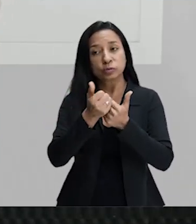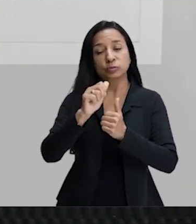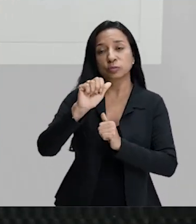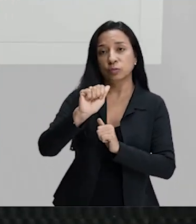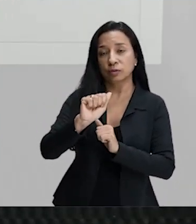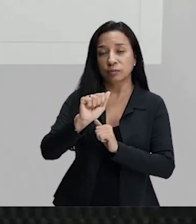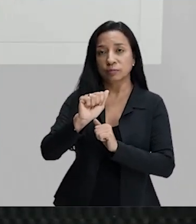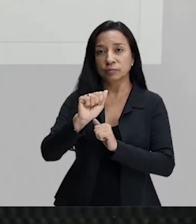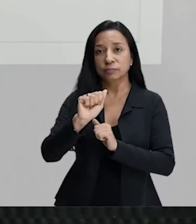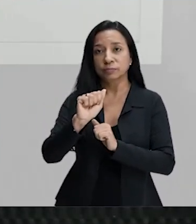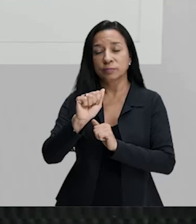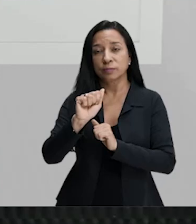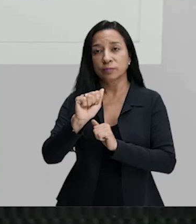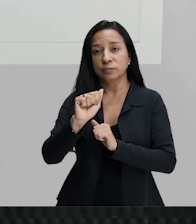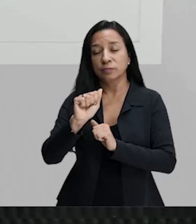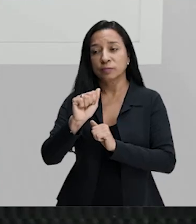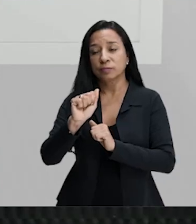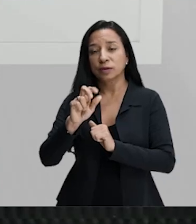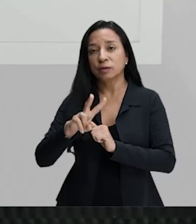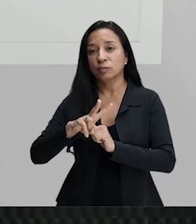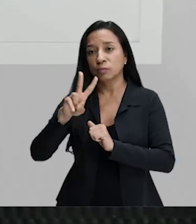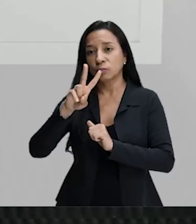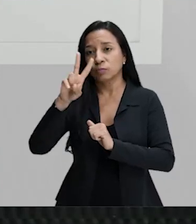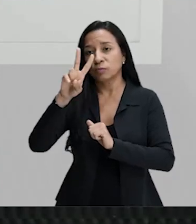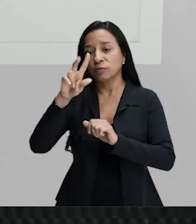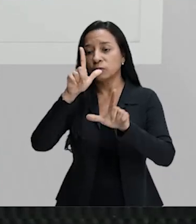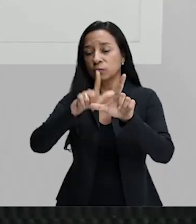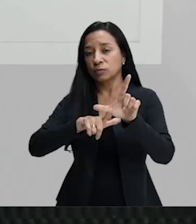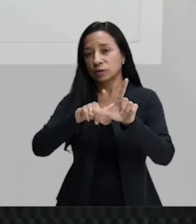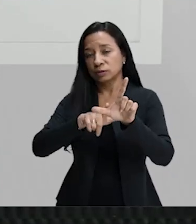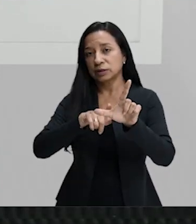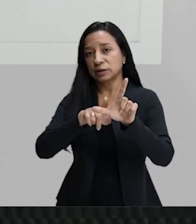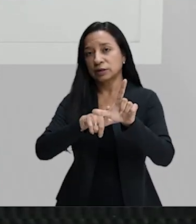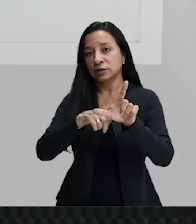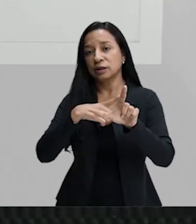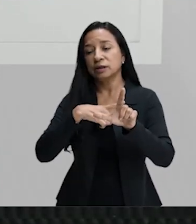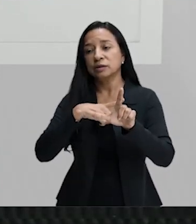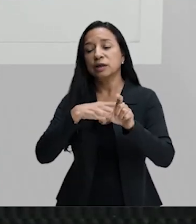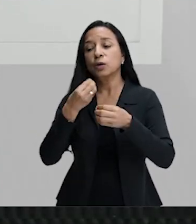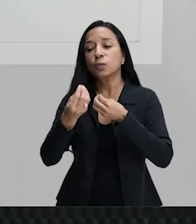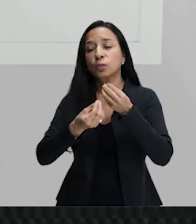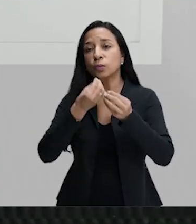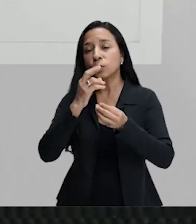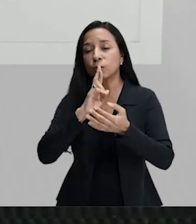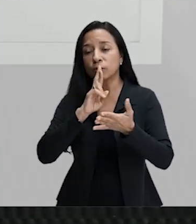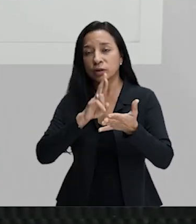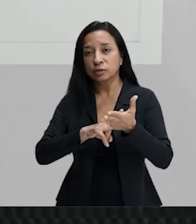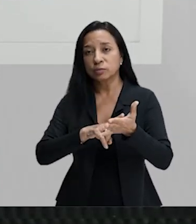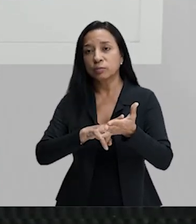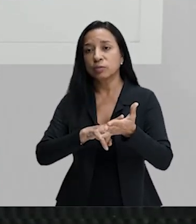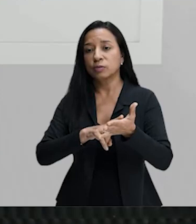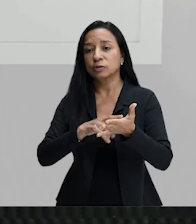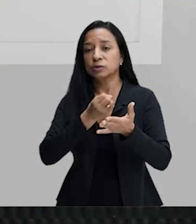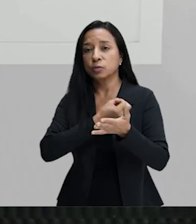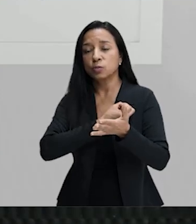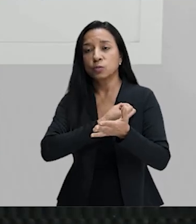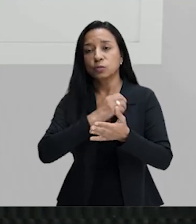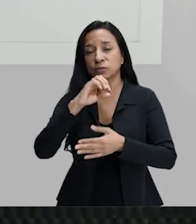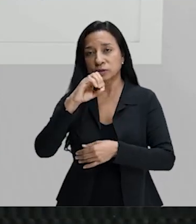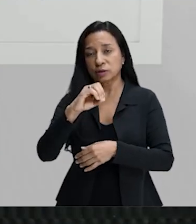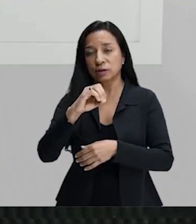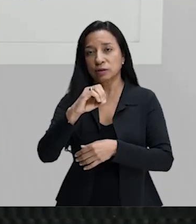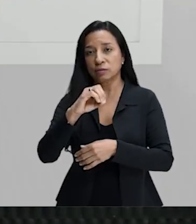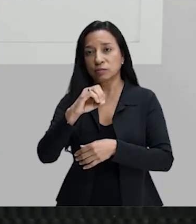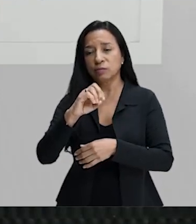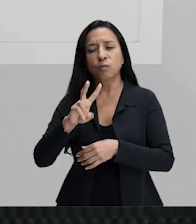alfa lá pelo valor da variável, você tem como resultado zero. É como se fosse um valor numérico. Como